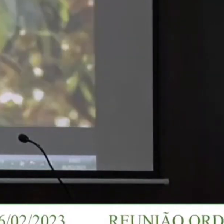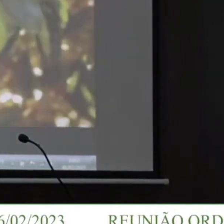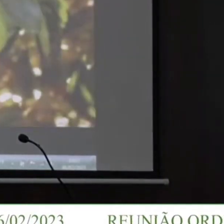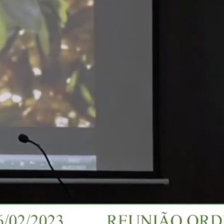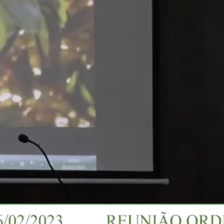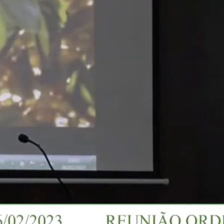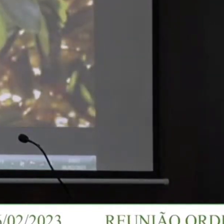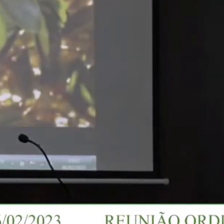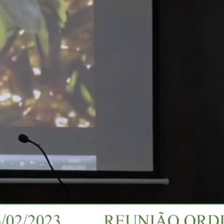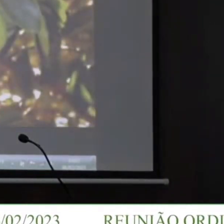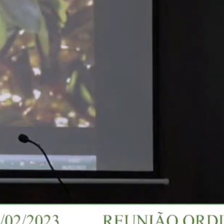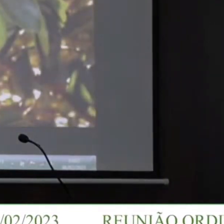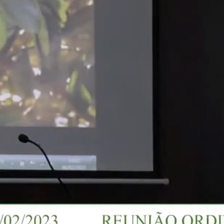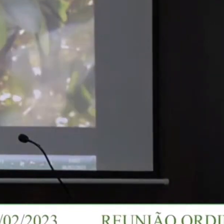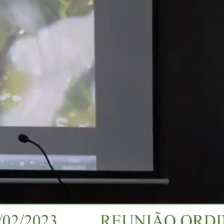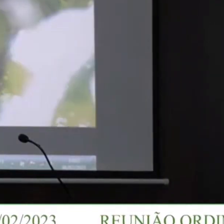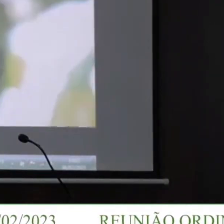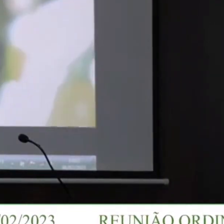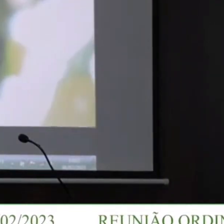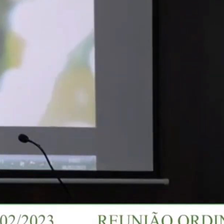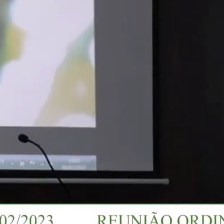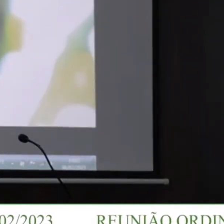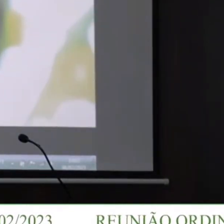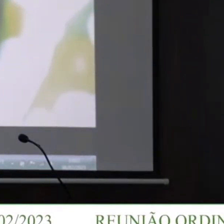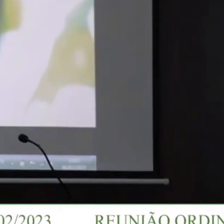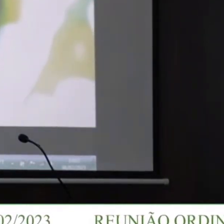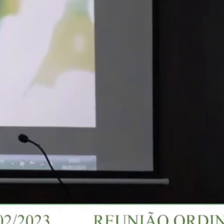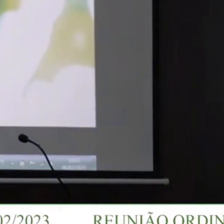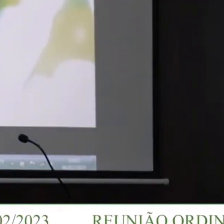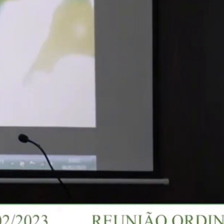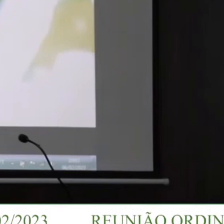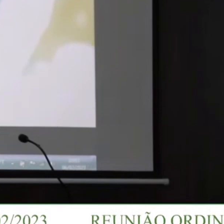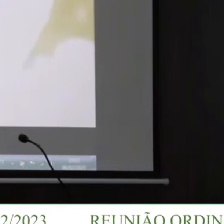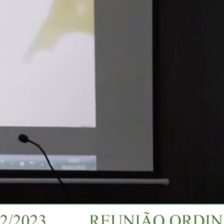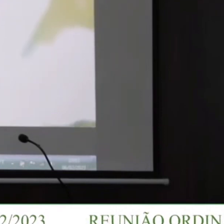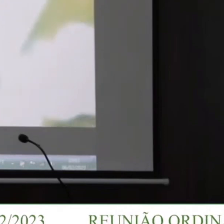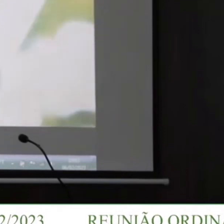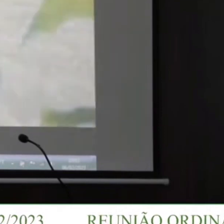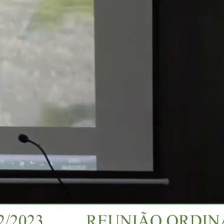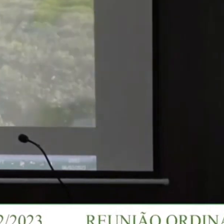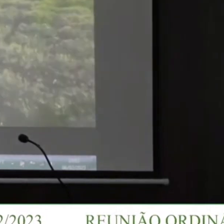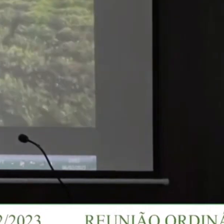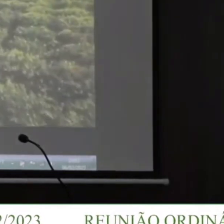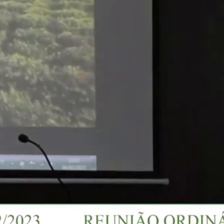não sabemos quem está por trás desse esforço e dos resultados alcançados.